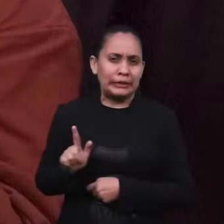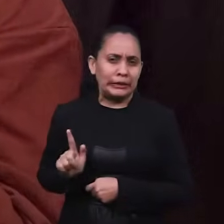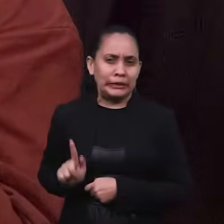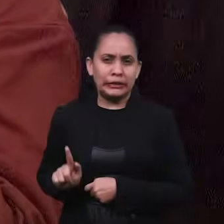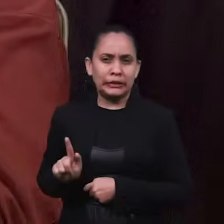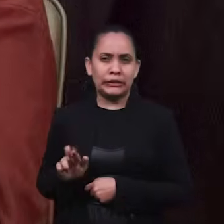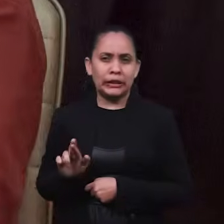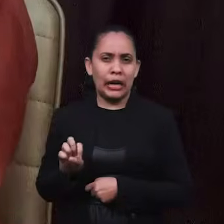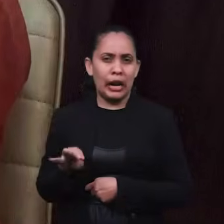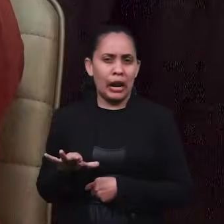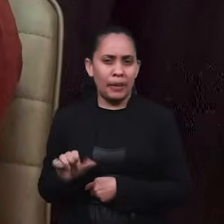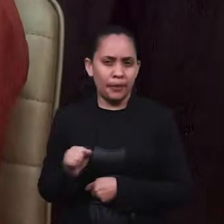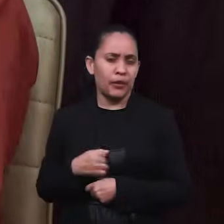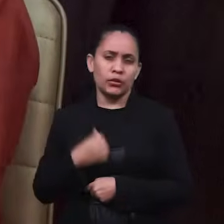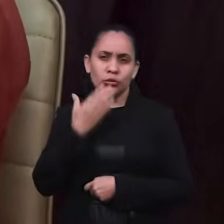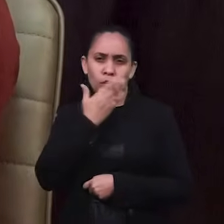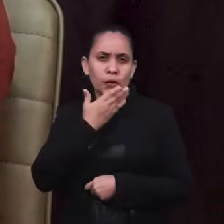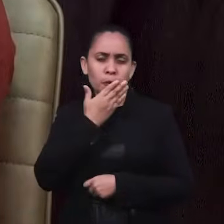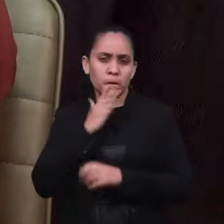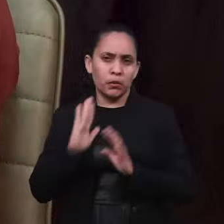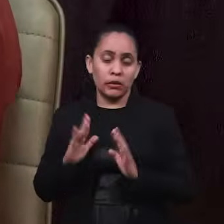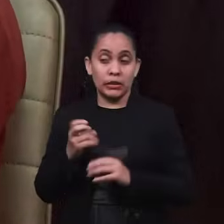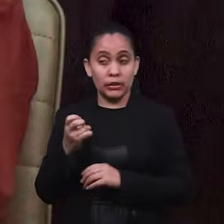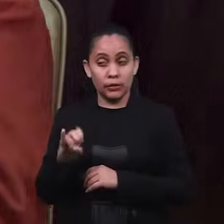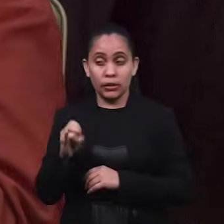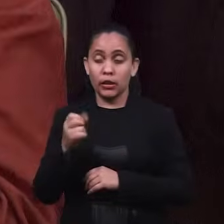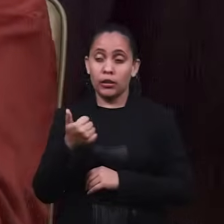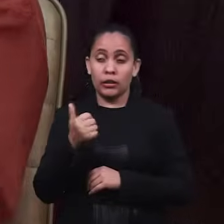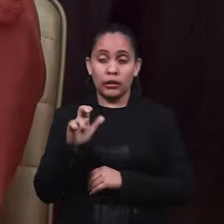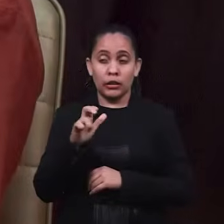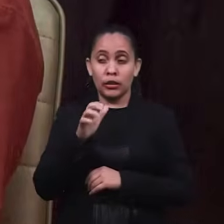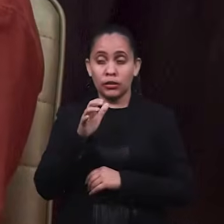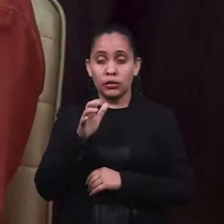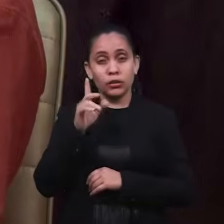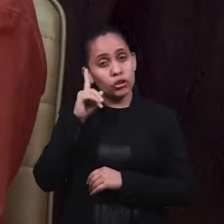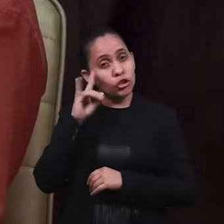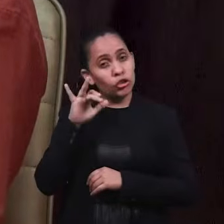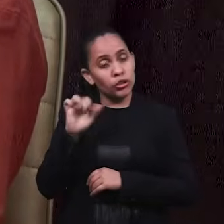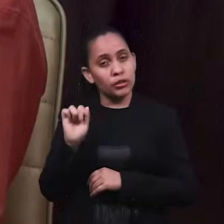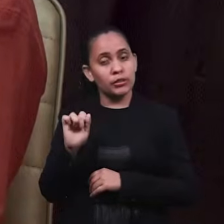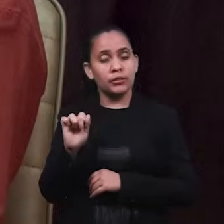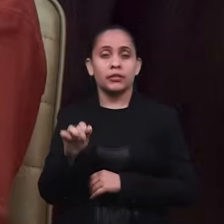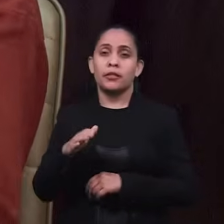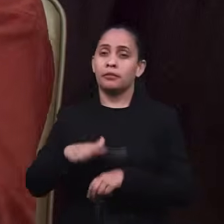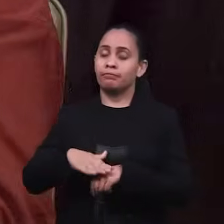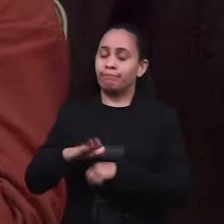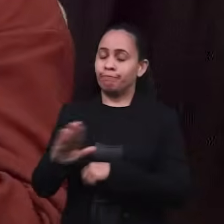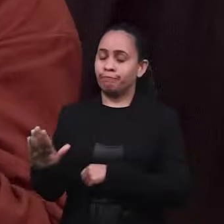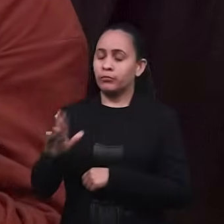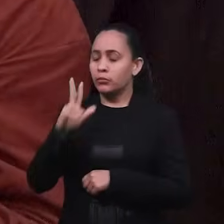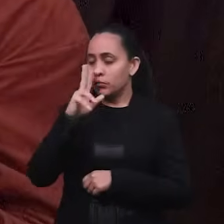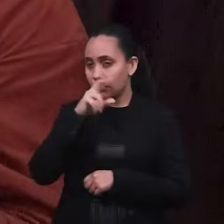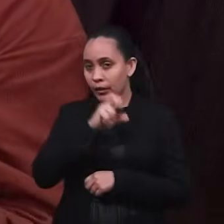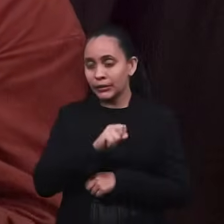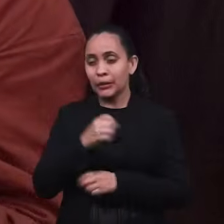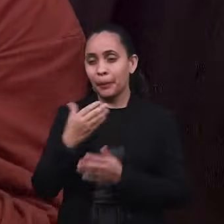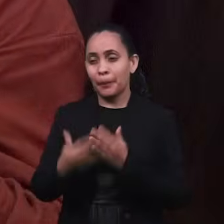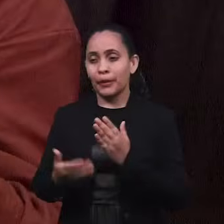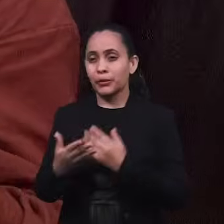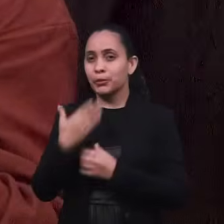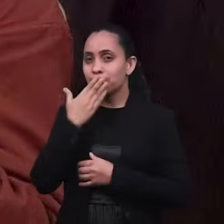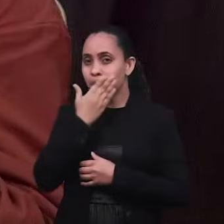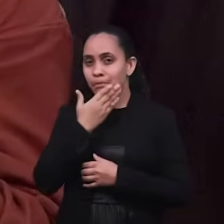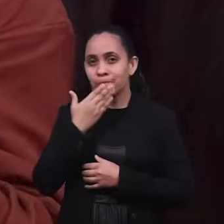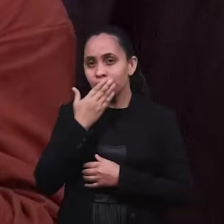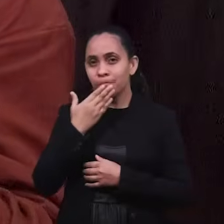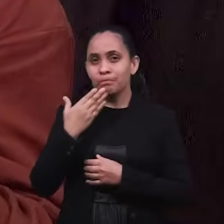mas assim, se você deixar muito tempo, mais do que 15 dias, ele já vai ficar mais ácido. E aí você perde o sabor de açúcar